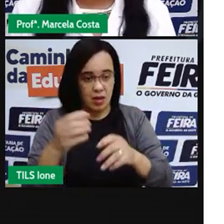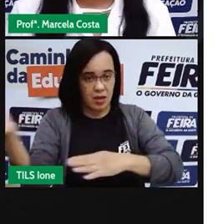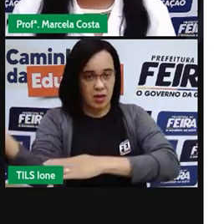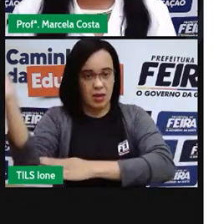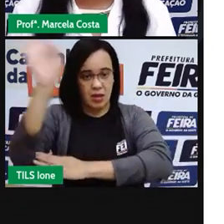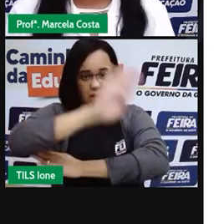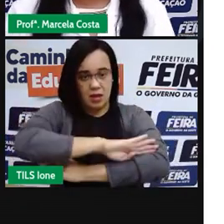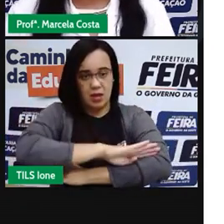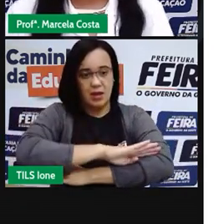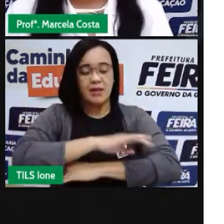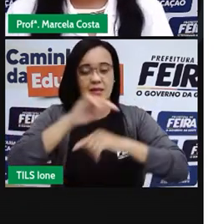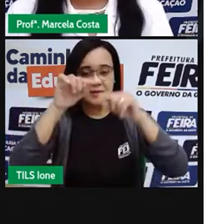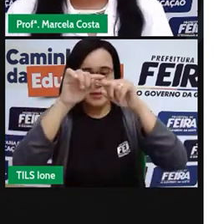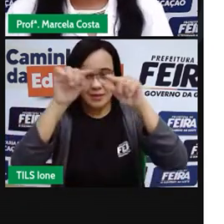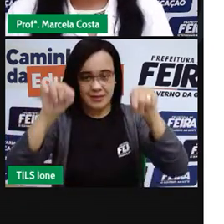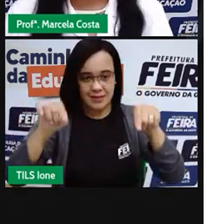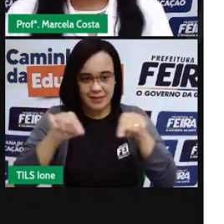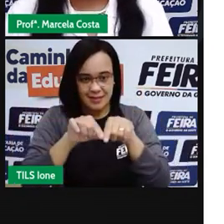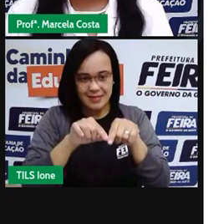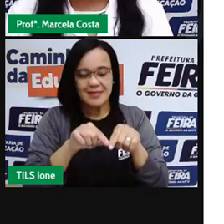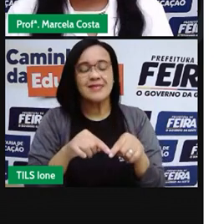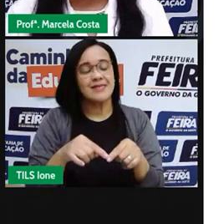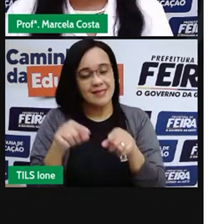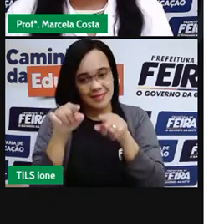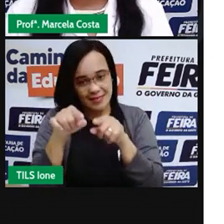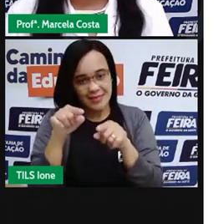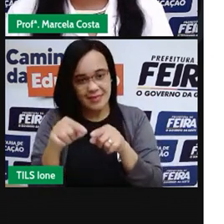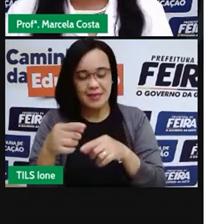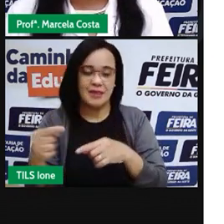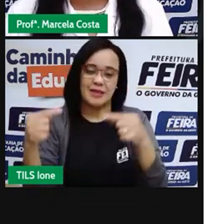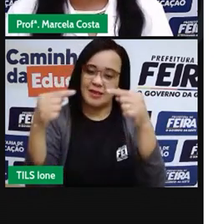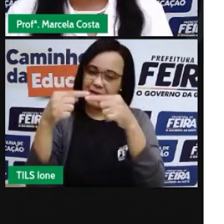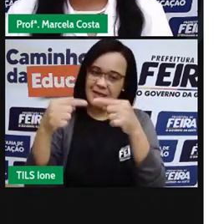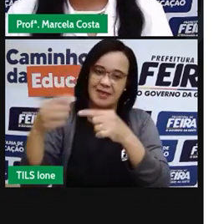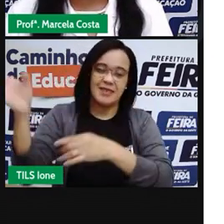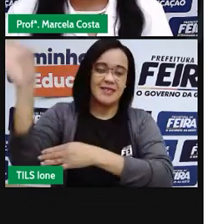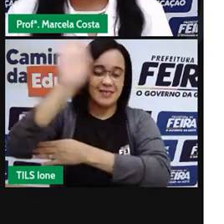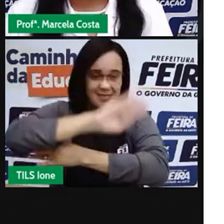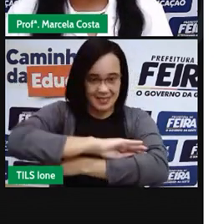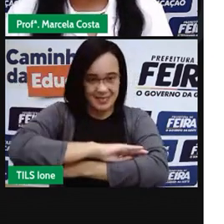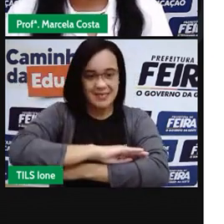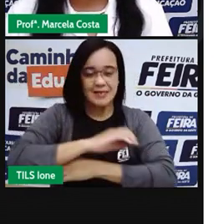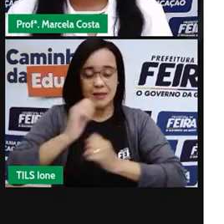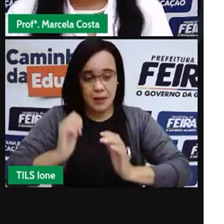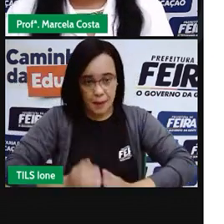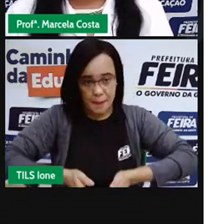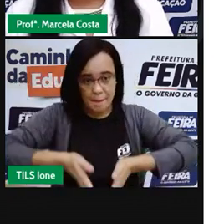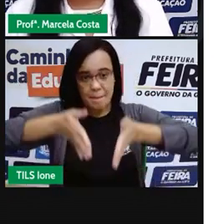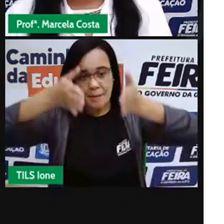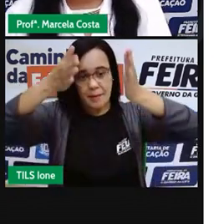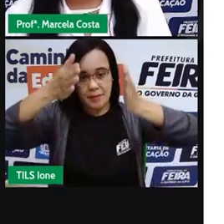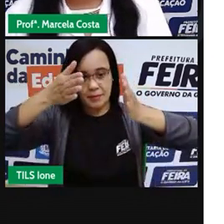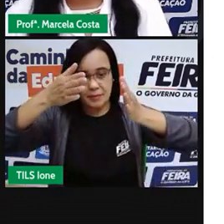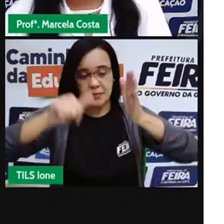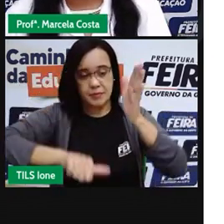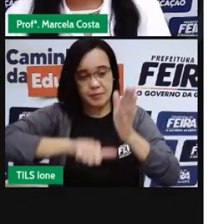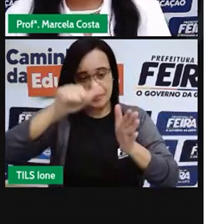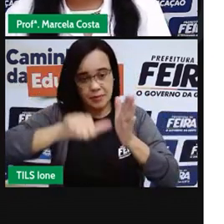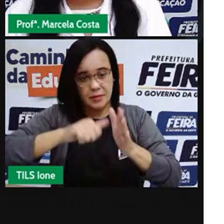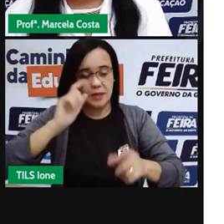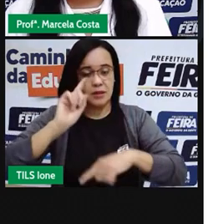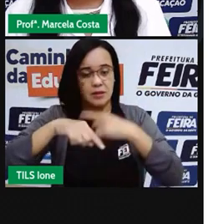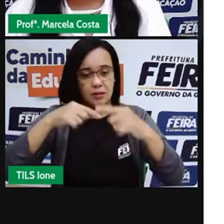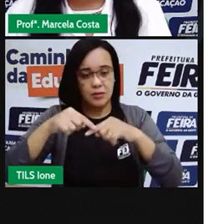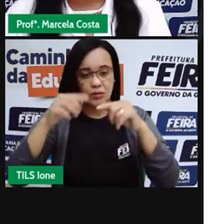Então, usamos aí o quadrado para fazer aqui as paredes e para fazer a